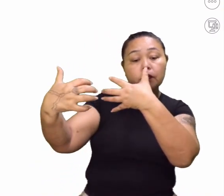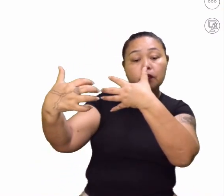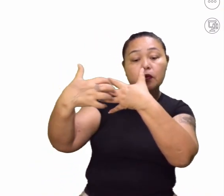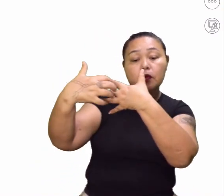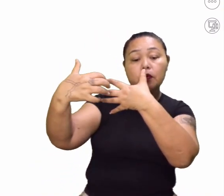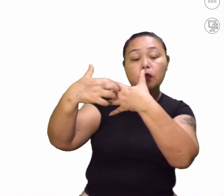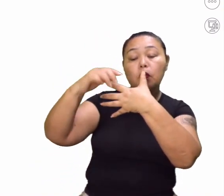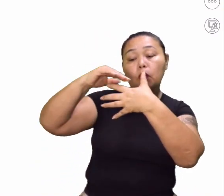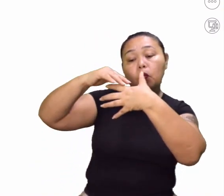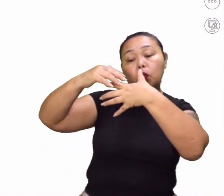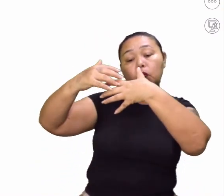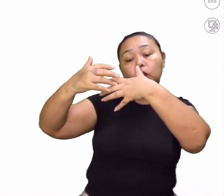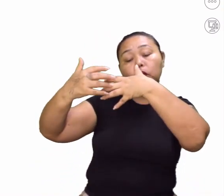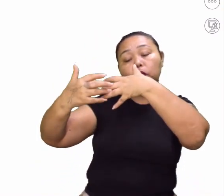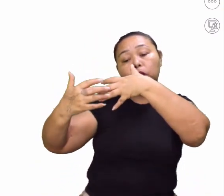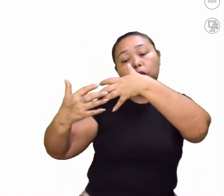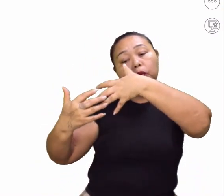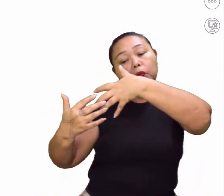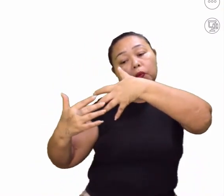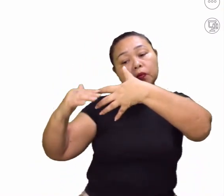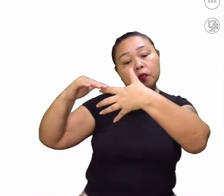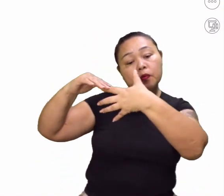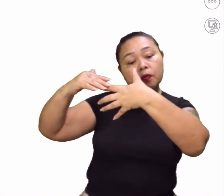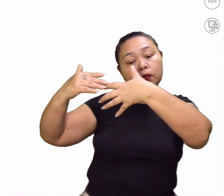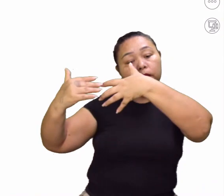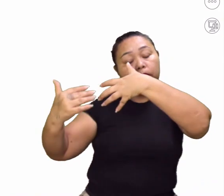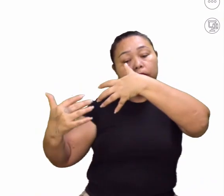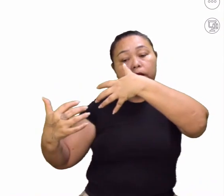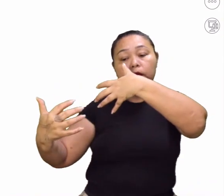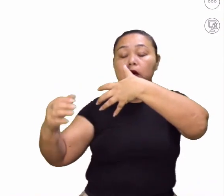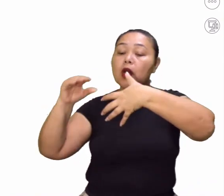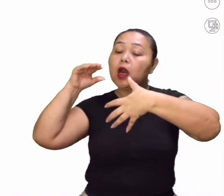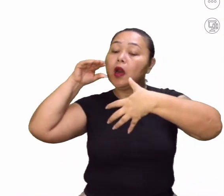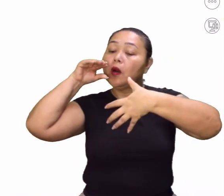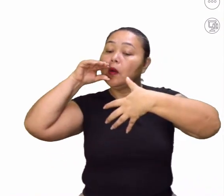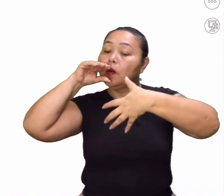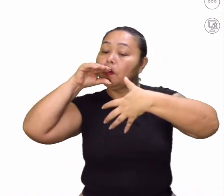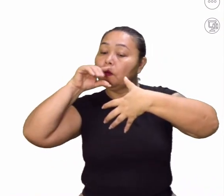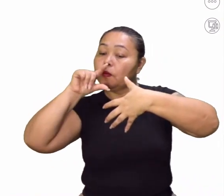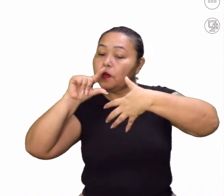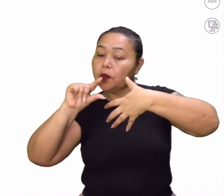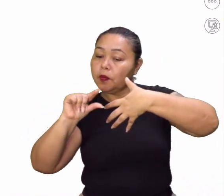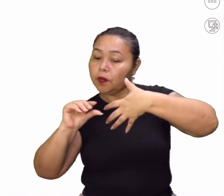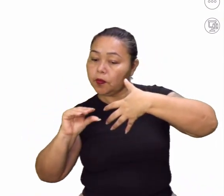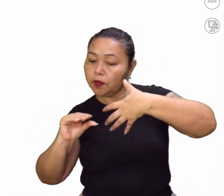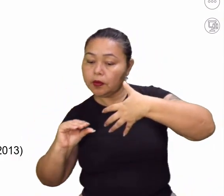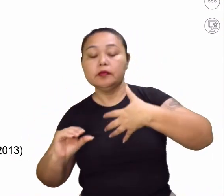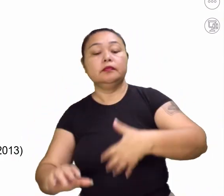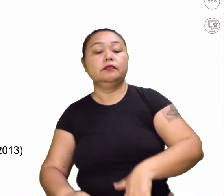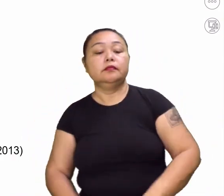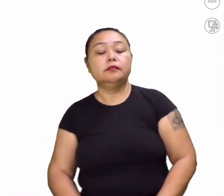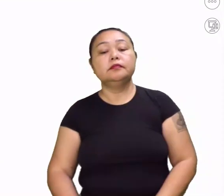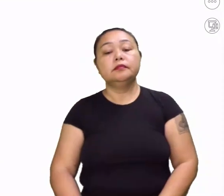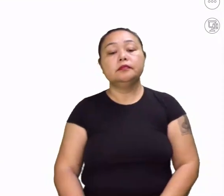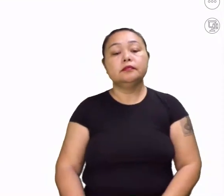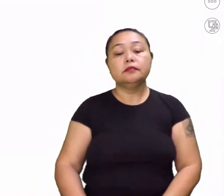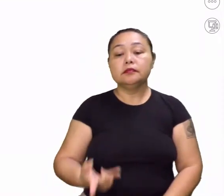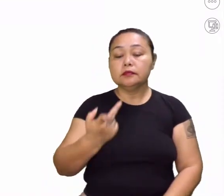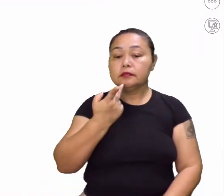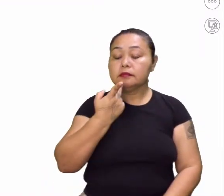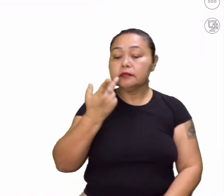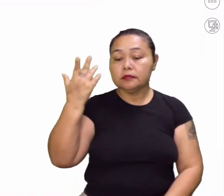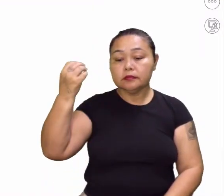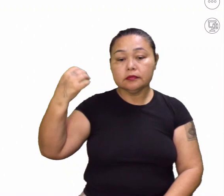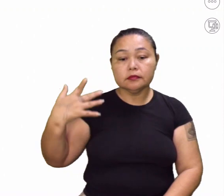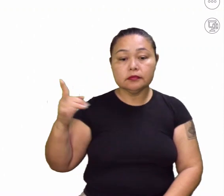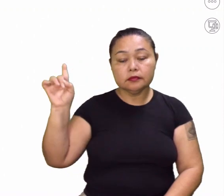incidir com outros ângulos de inclinação, acarretando menor aquecimento. Falamos isso na aula